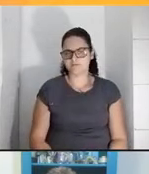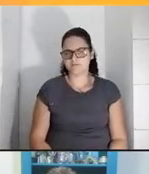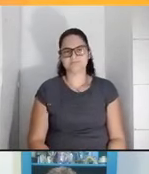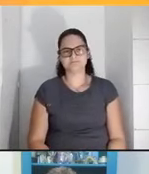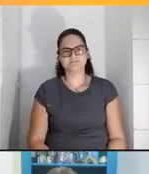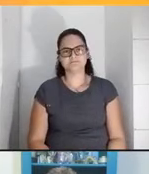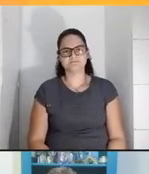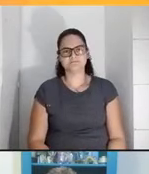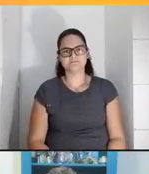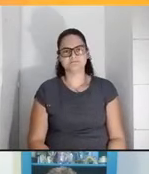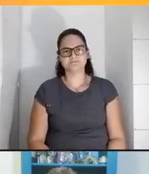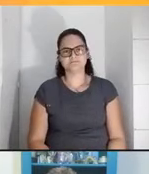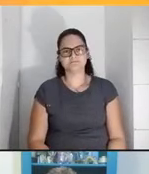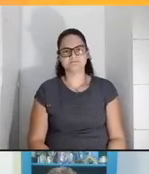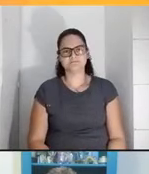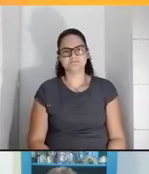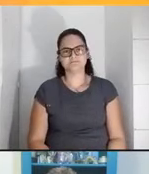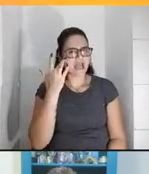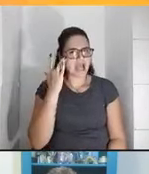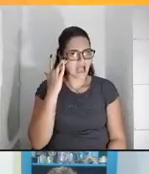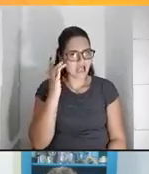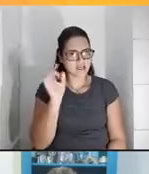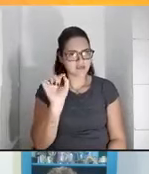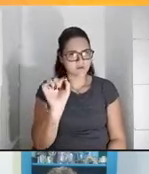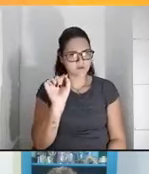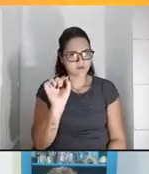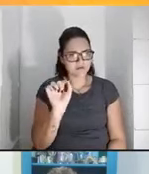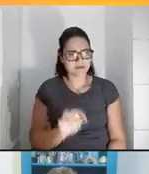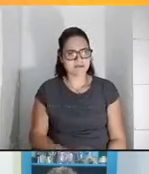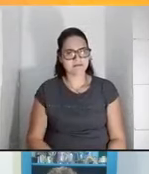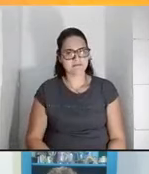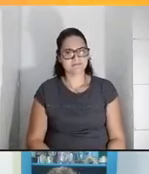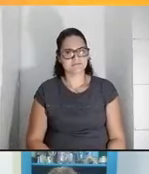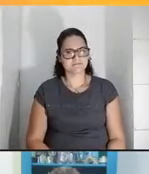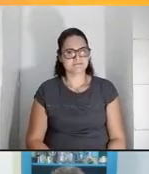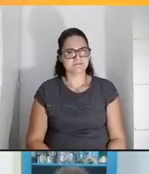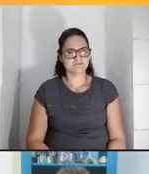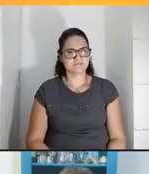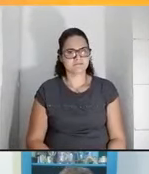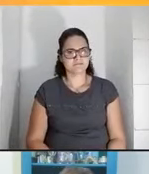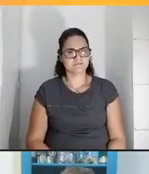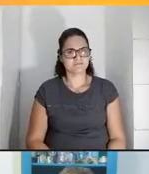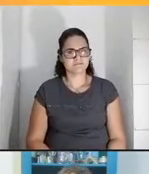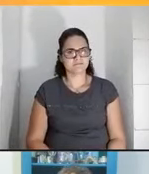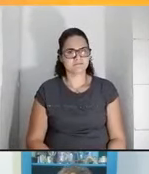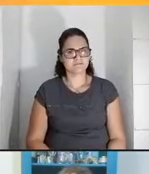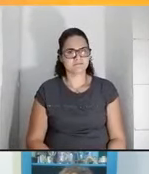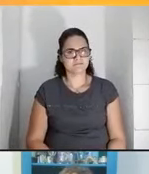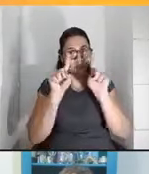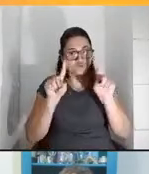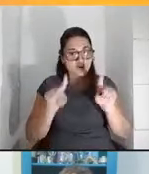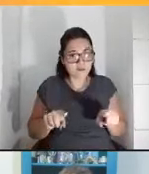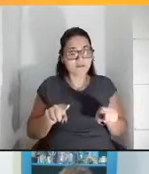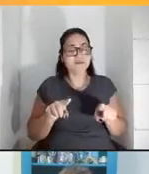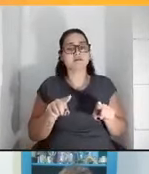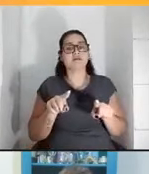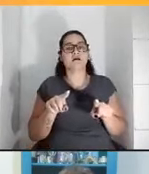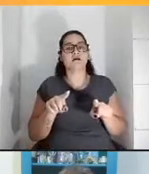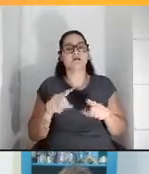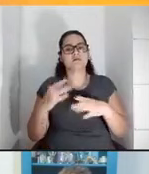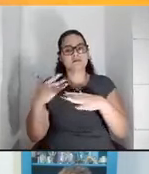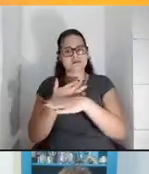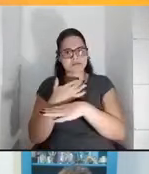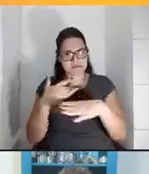e que vocês acham, a análise que vocês fazem, dos funcionários que estão indo para a escola, de cidades grandes,